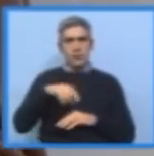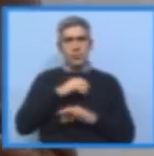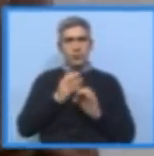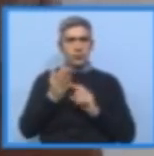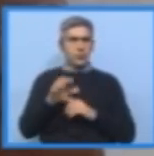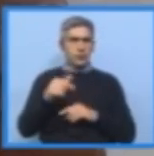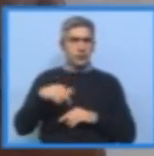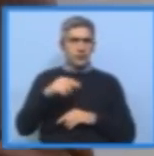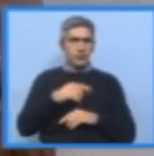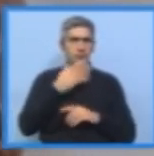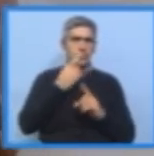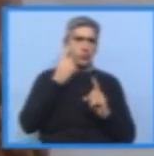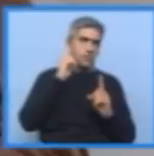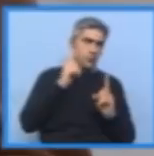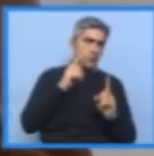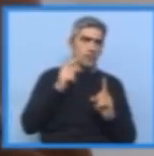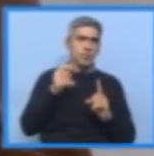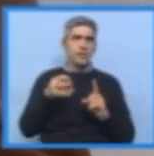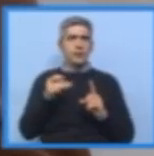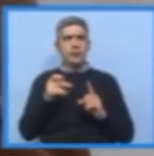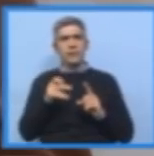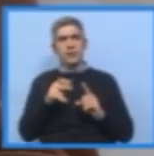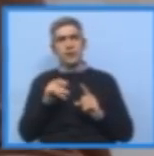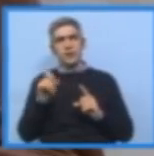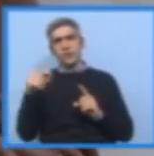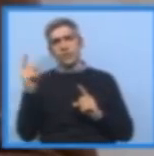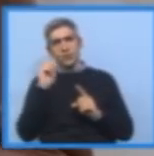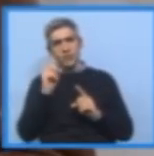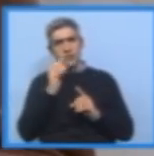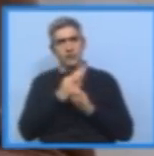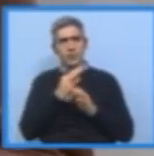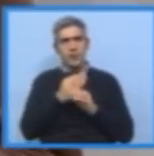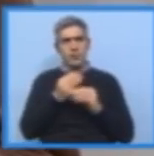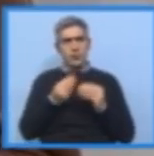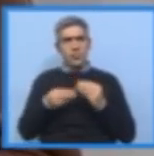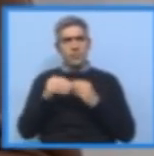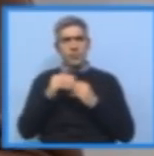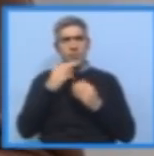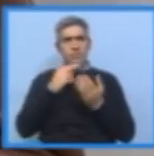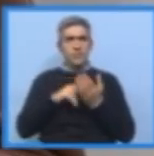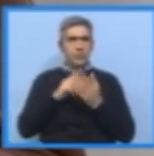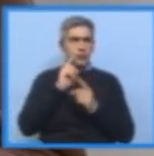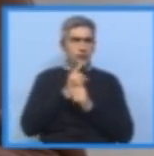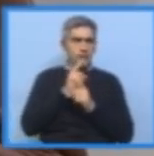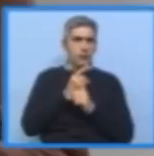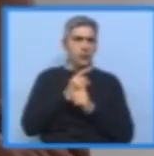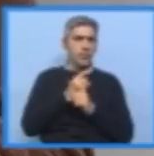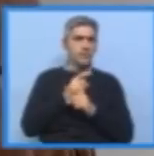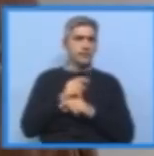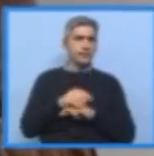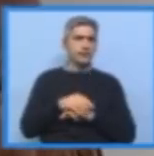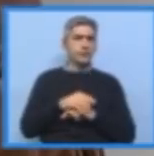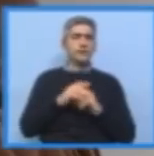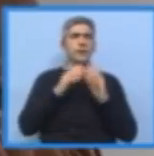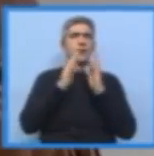aqui, Natal um dia e Epifania noutro, são duas festas muito complementares e a realidade é a mesma.